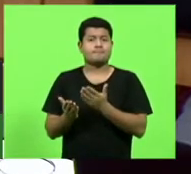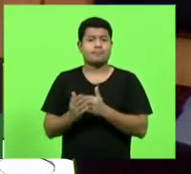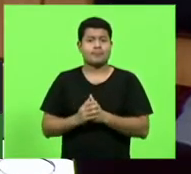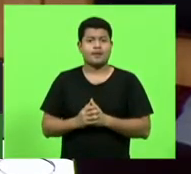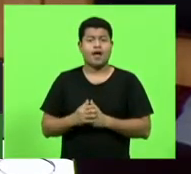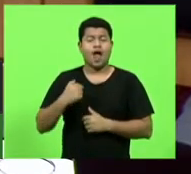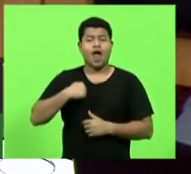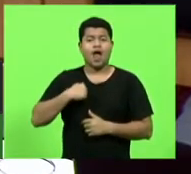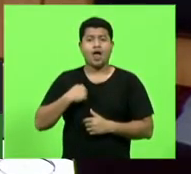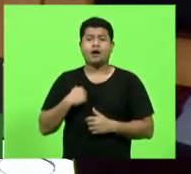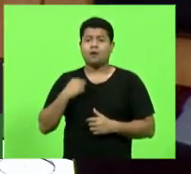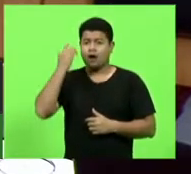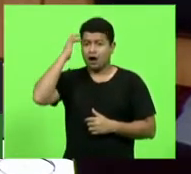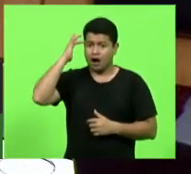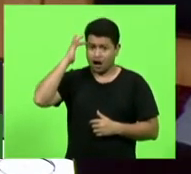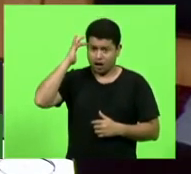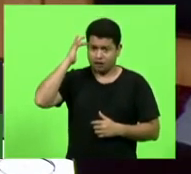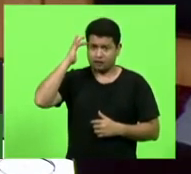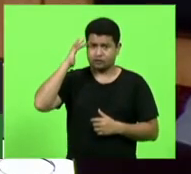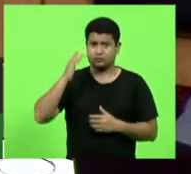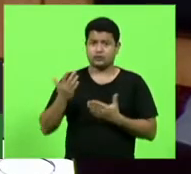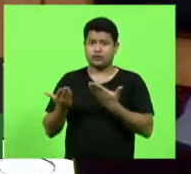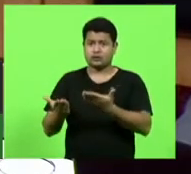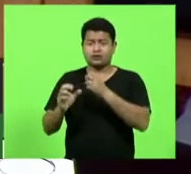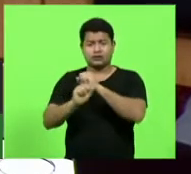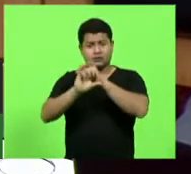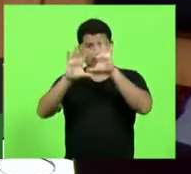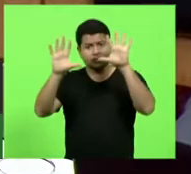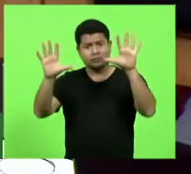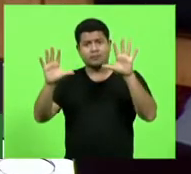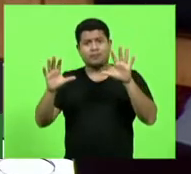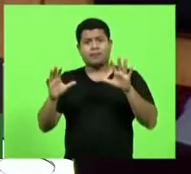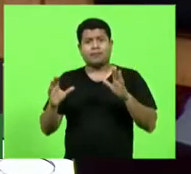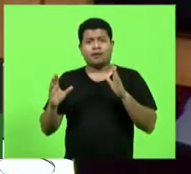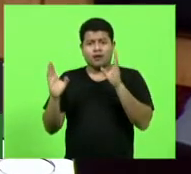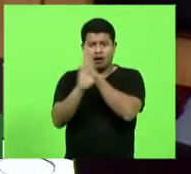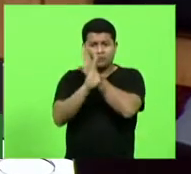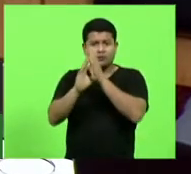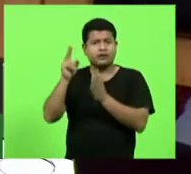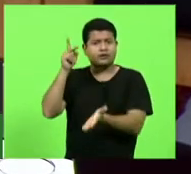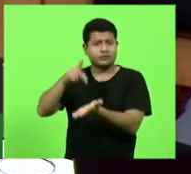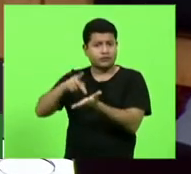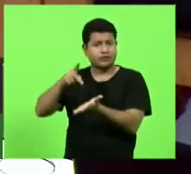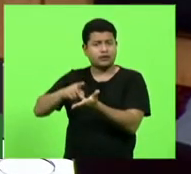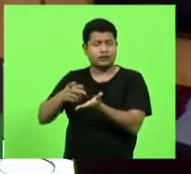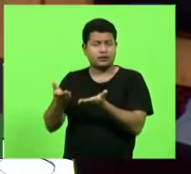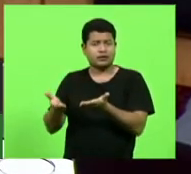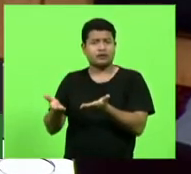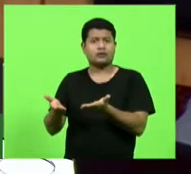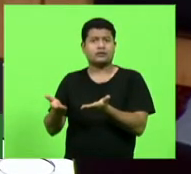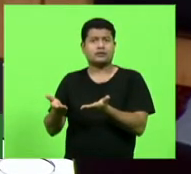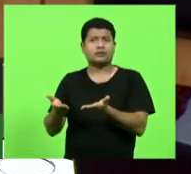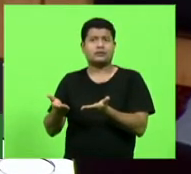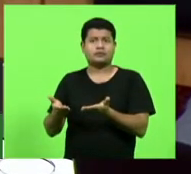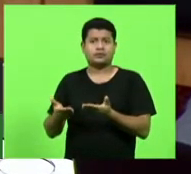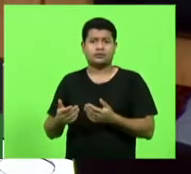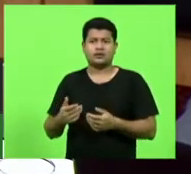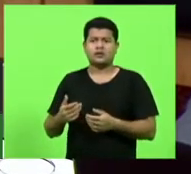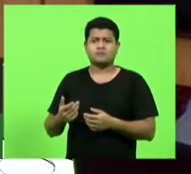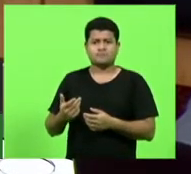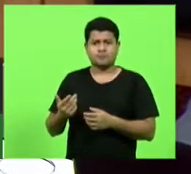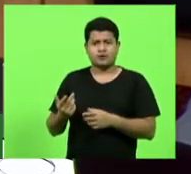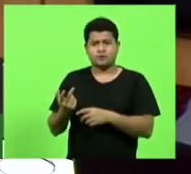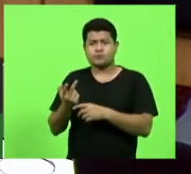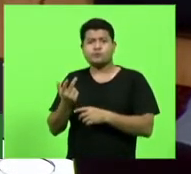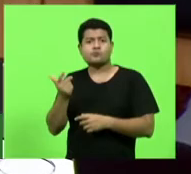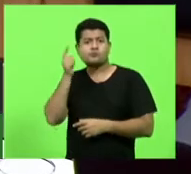acredito que o esclarecimento, a investigação de fato, a busca por